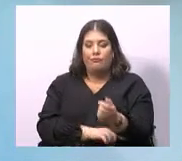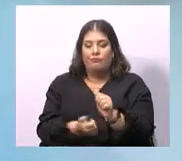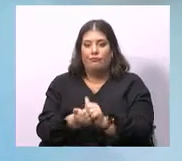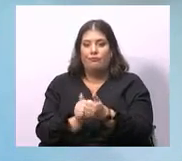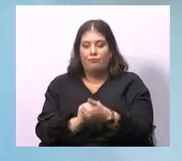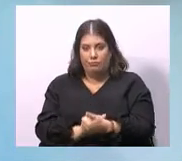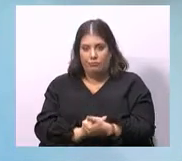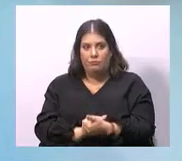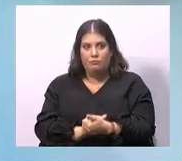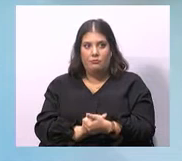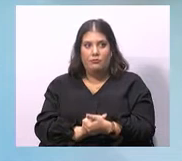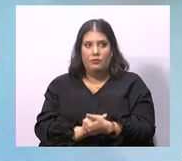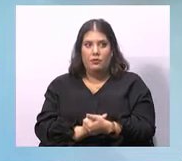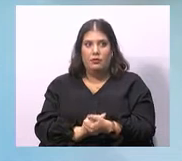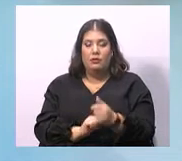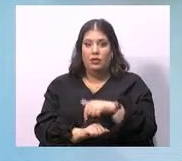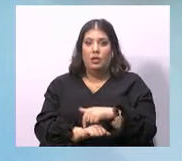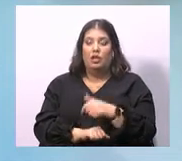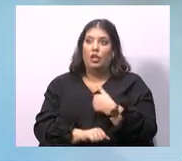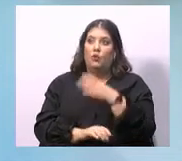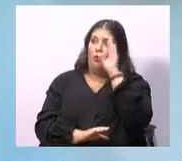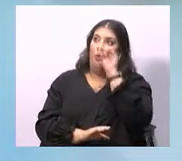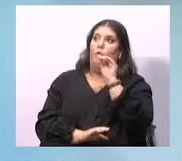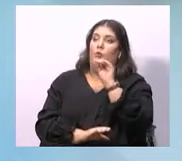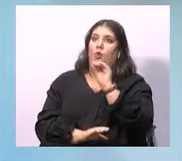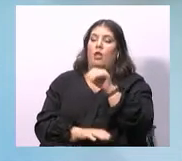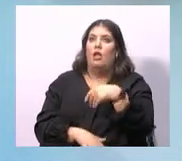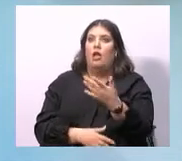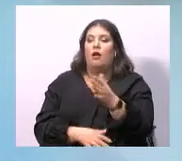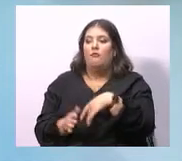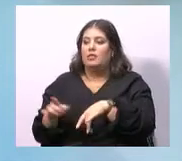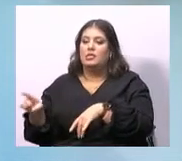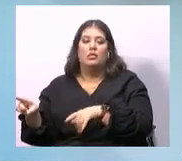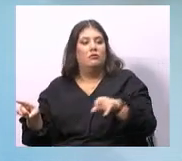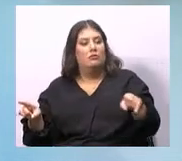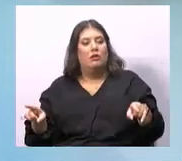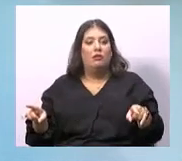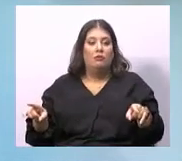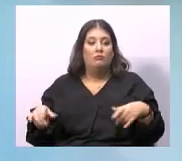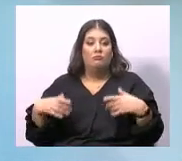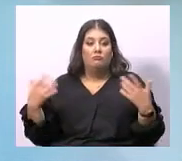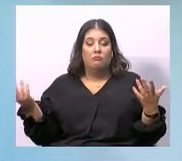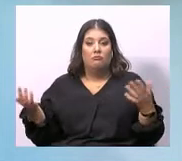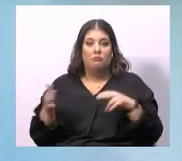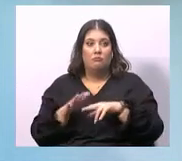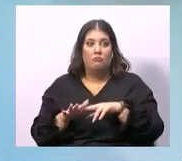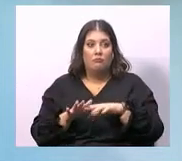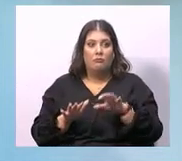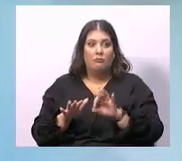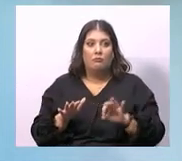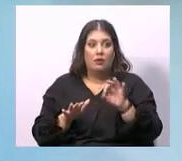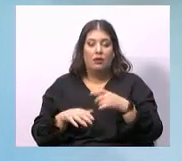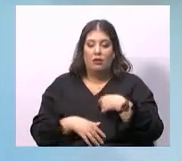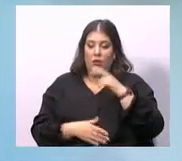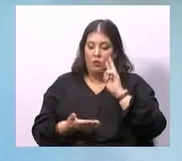a terapêutica para acionar. Porque eu não lhe vou aconselhar aqui, faça isto ou faça aquilo, para umas unhas ditas todas amarelas, sem eu